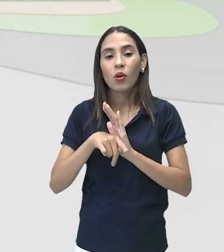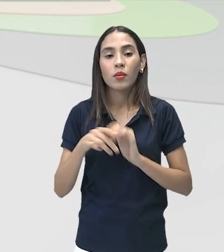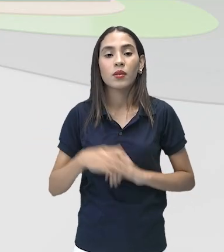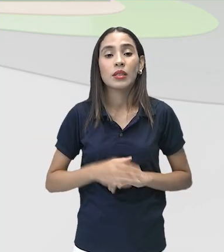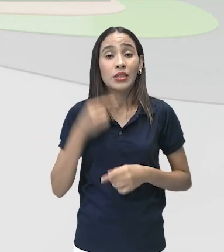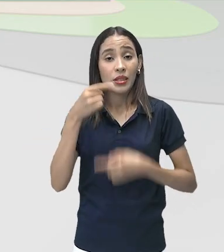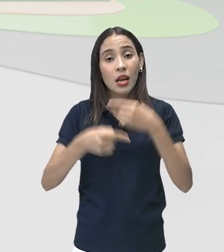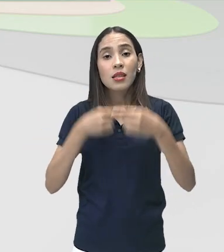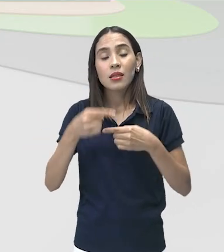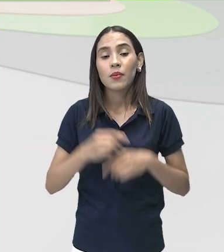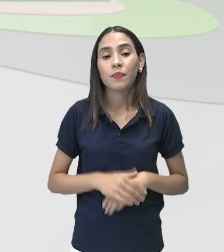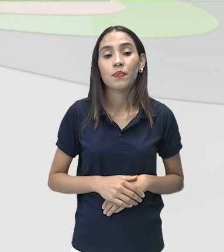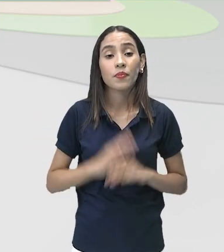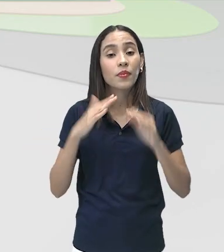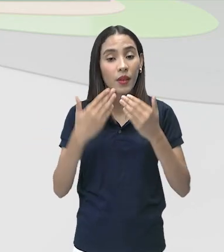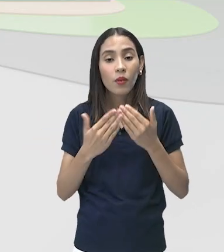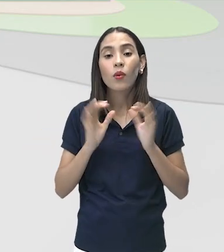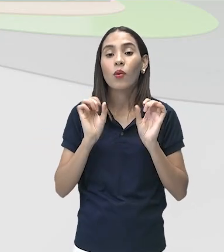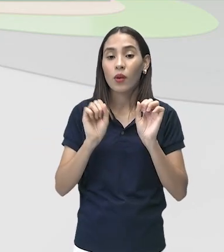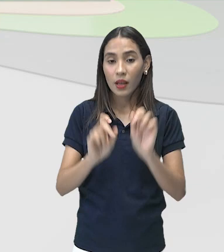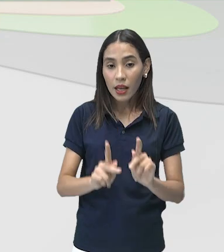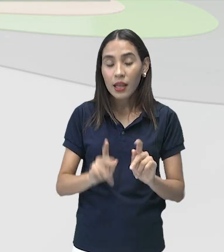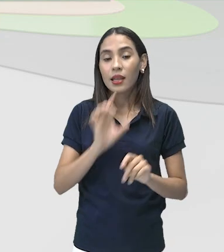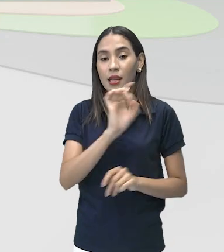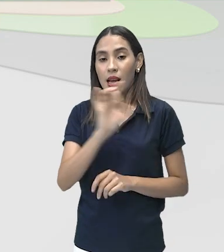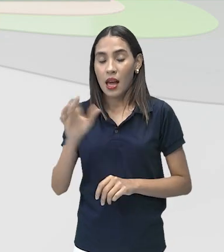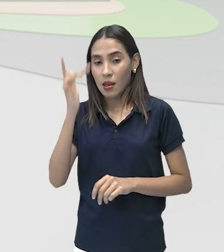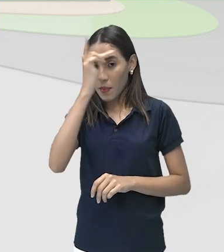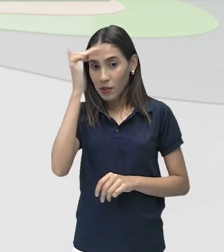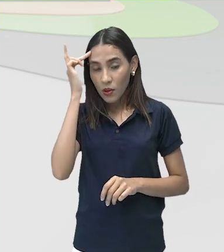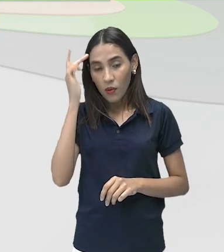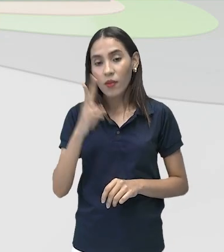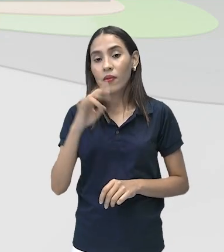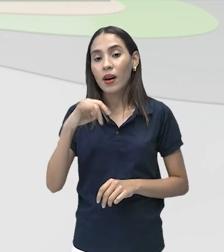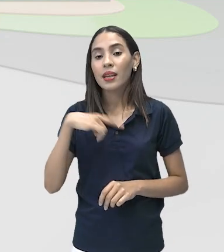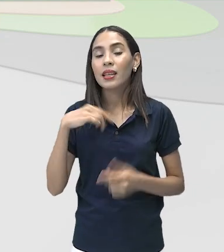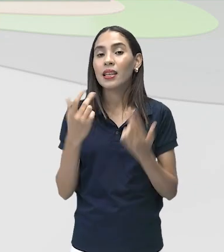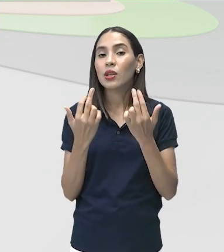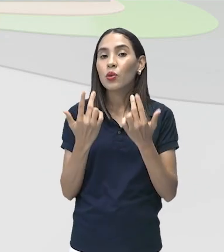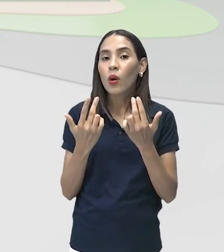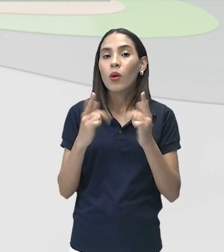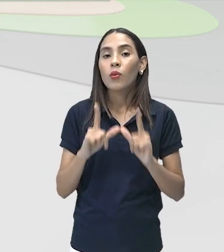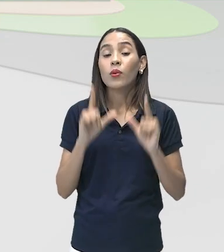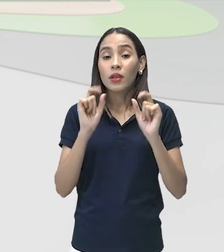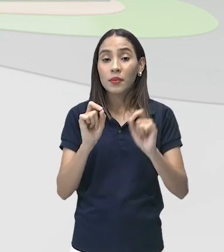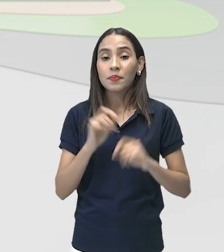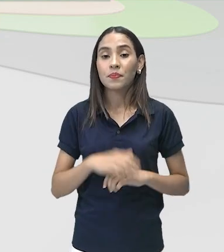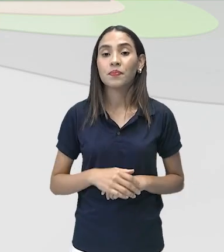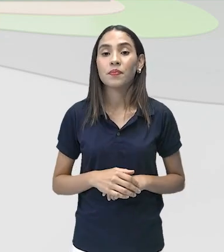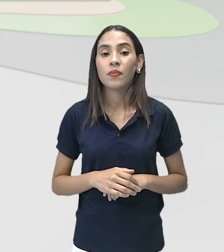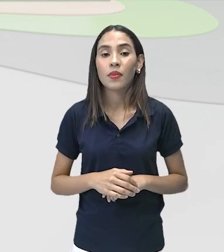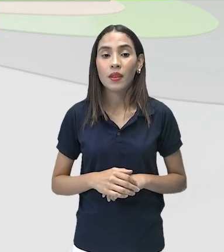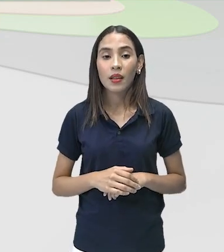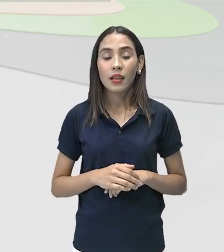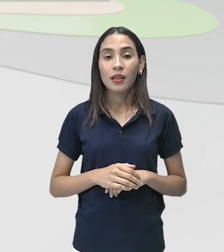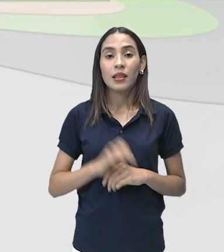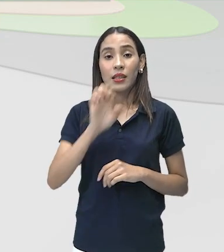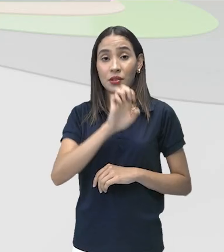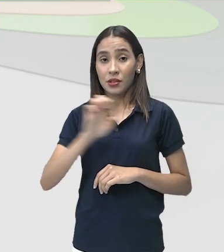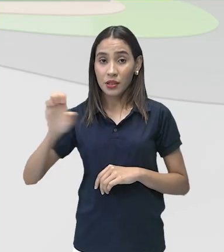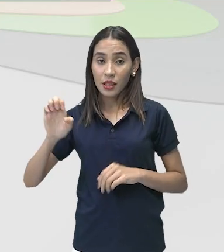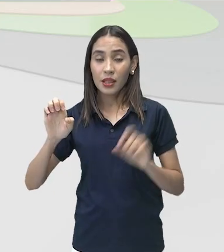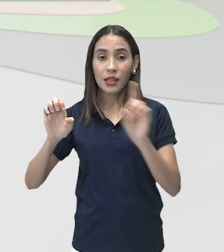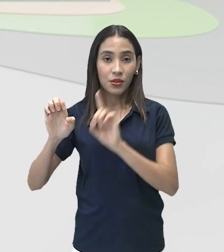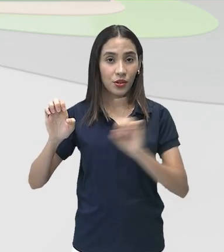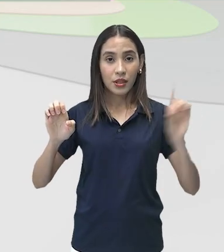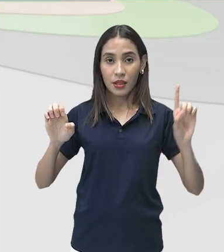àquela geração. Aí sim, cada um dos indivíduos vão ser identificados, então, da esquerda para